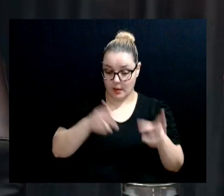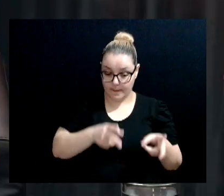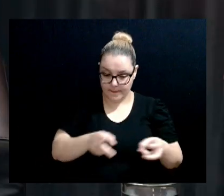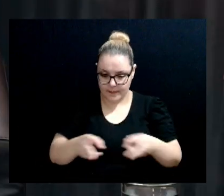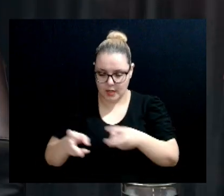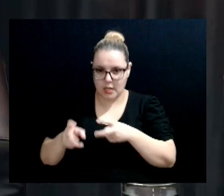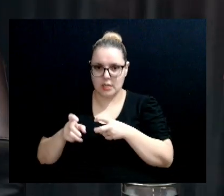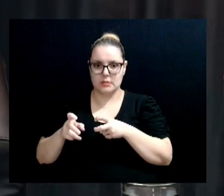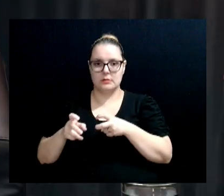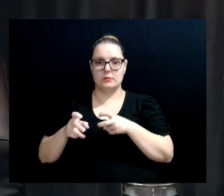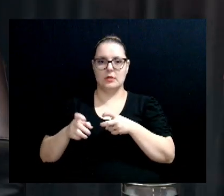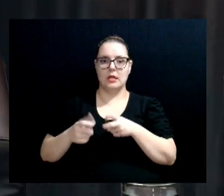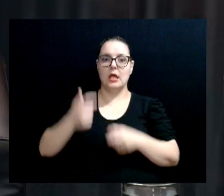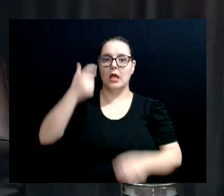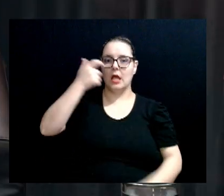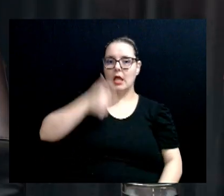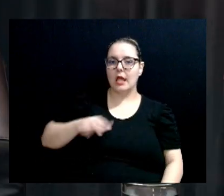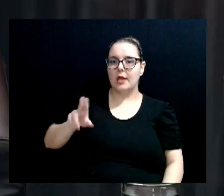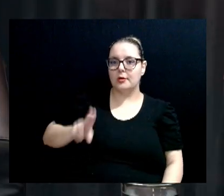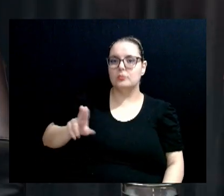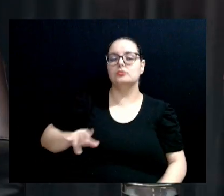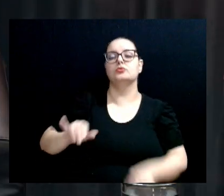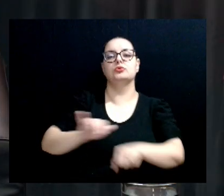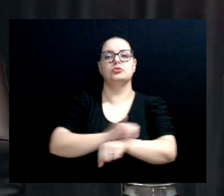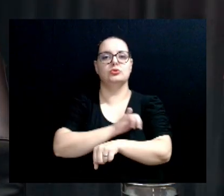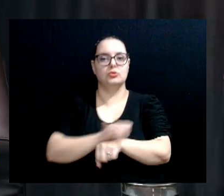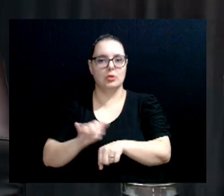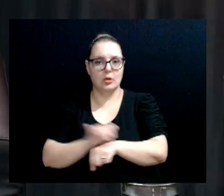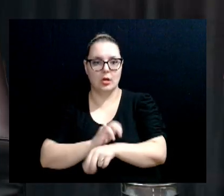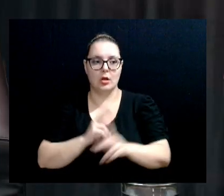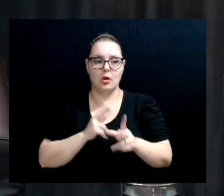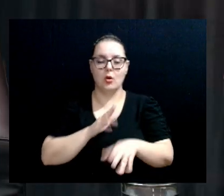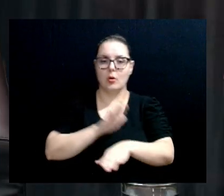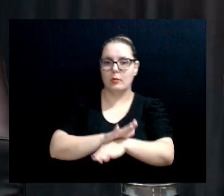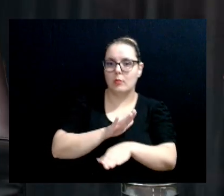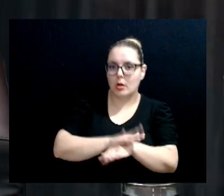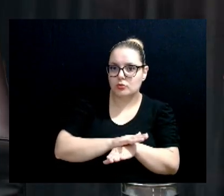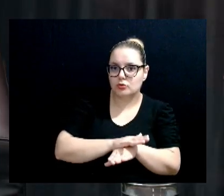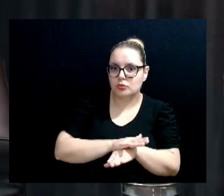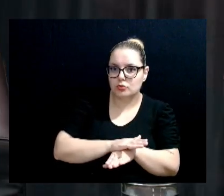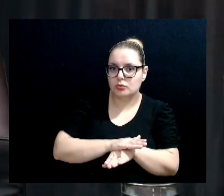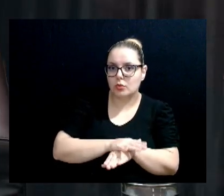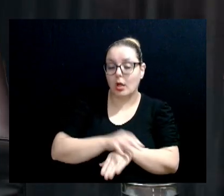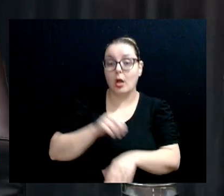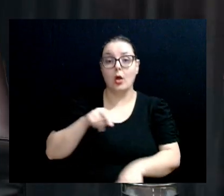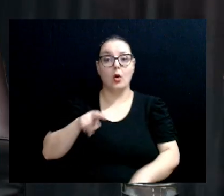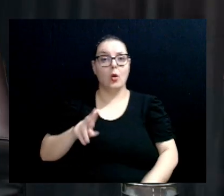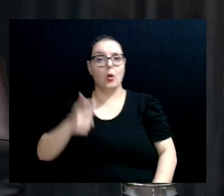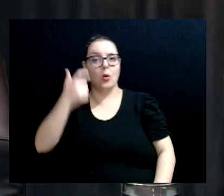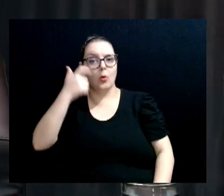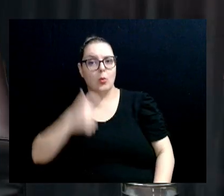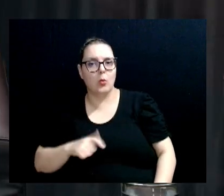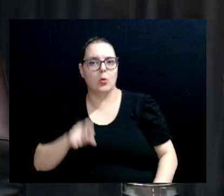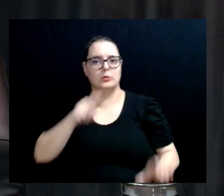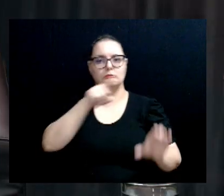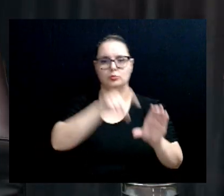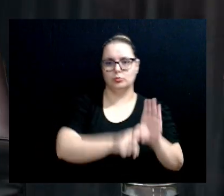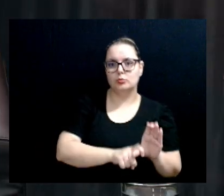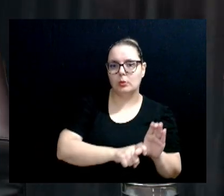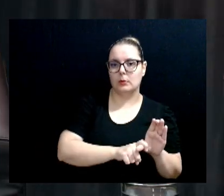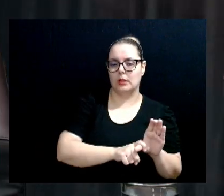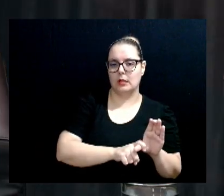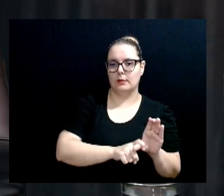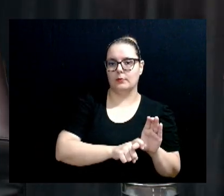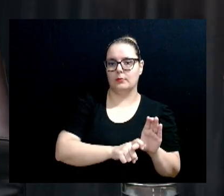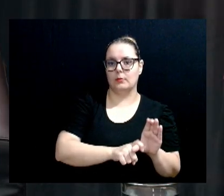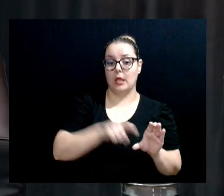estou utilizando a ferramenta como um auxílio, ou estou me tornando dependente dela. Então, ela que comanda,